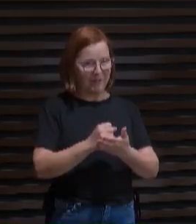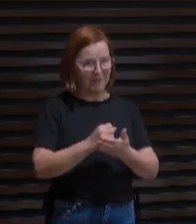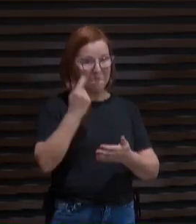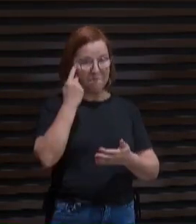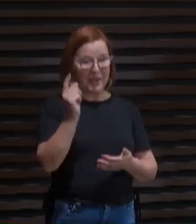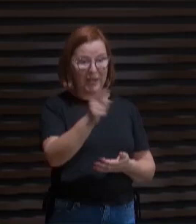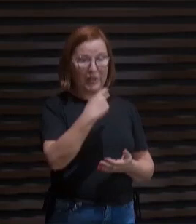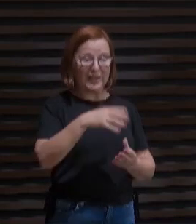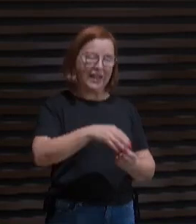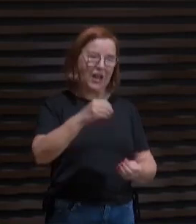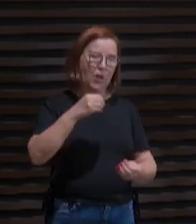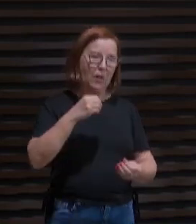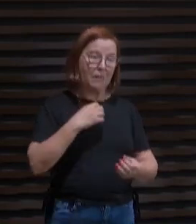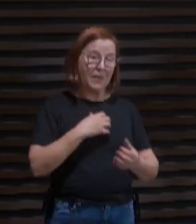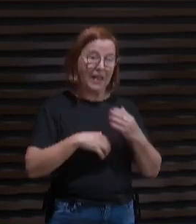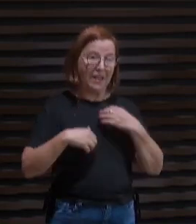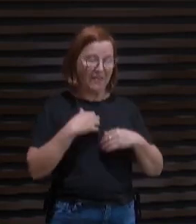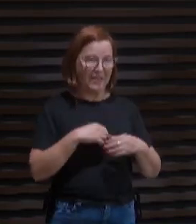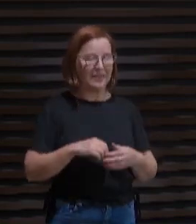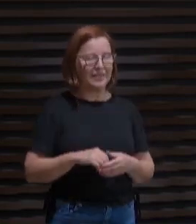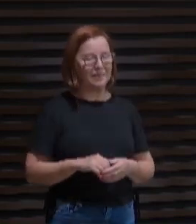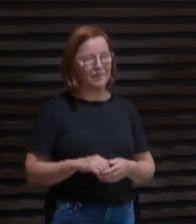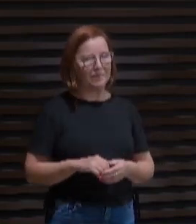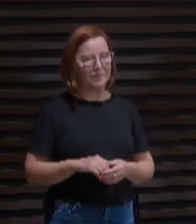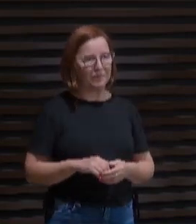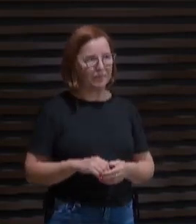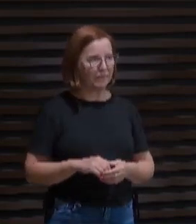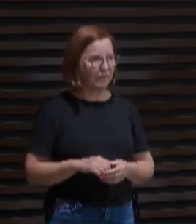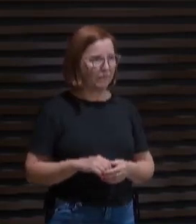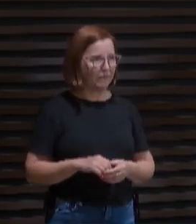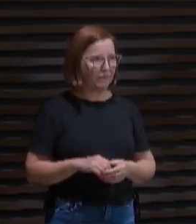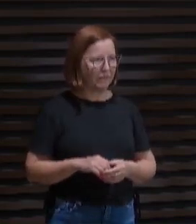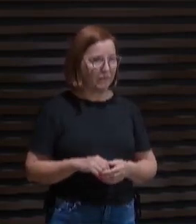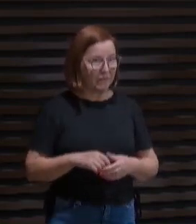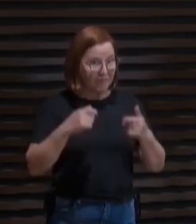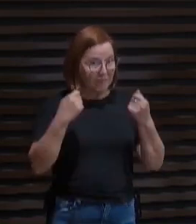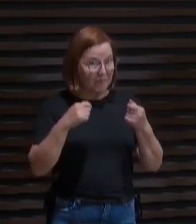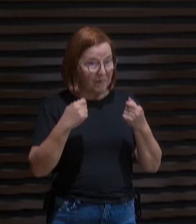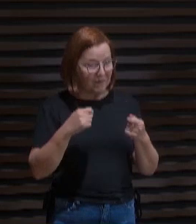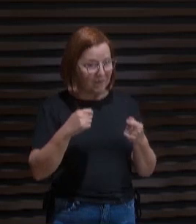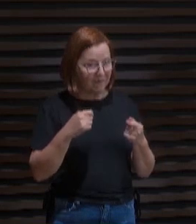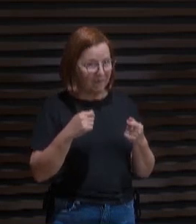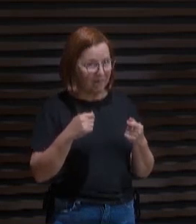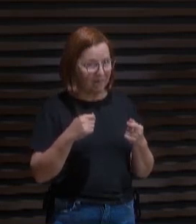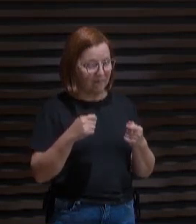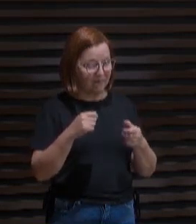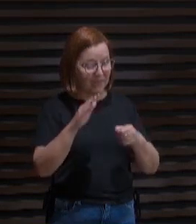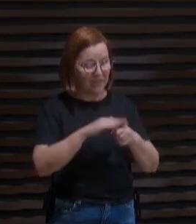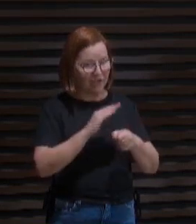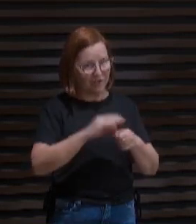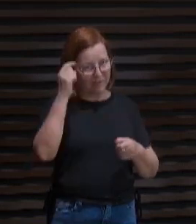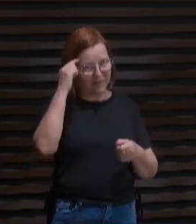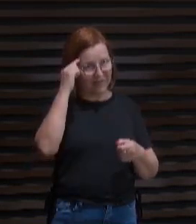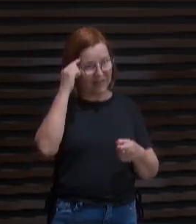porque o medo, ele produz tormento. Olha só, é preciso ocupar o nosso pensamento com a verdade